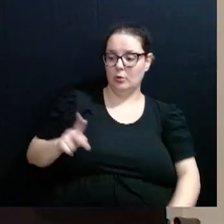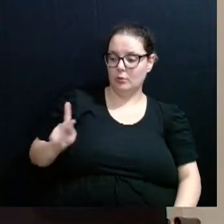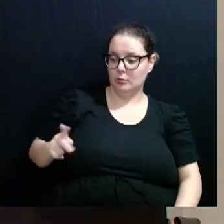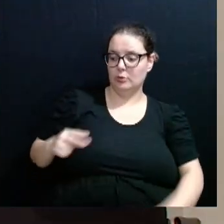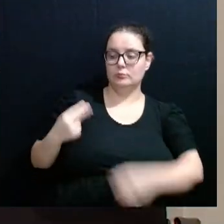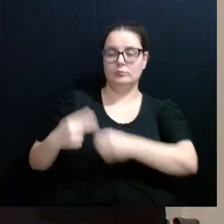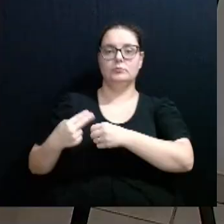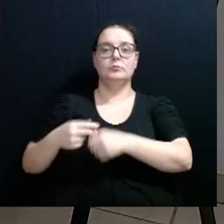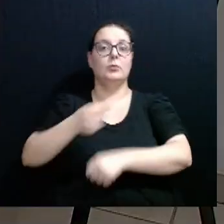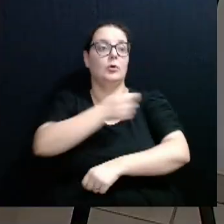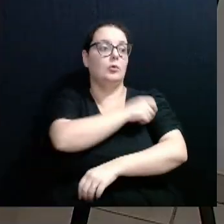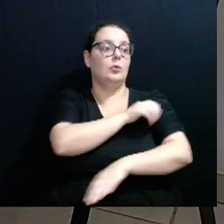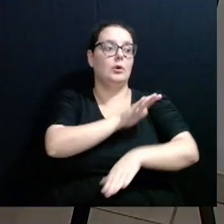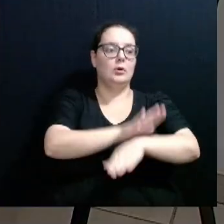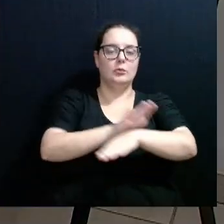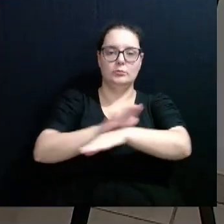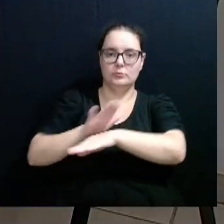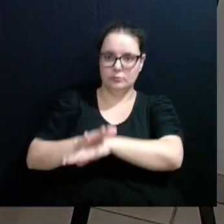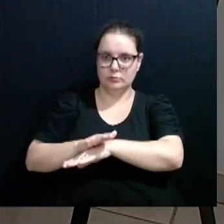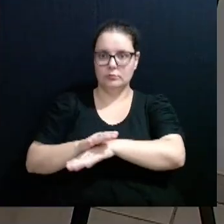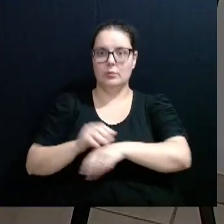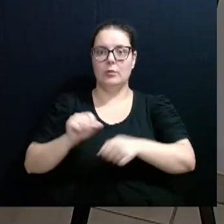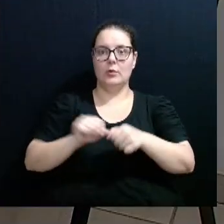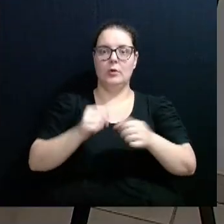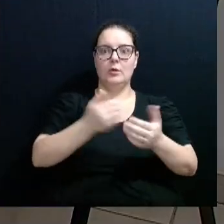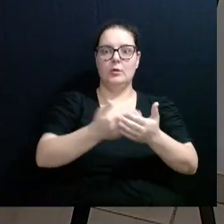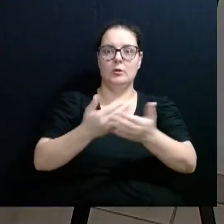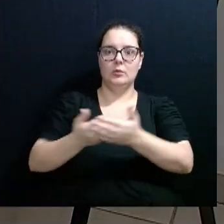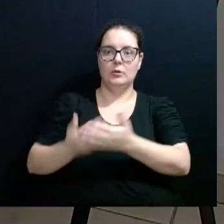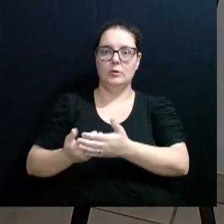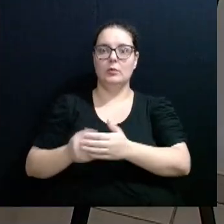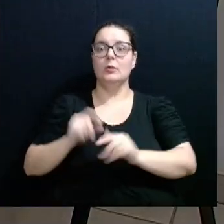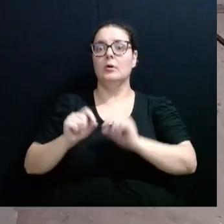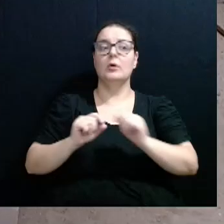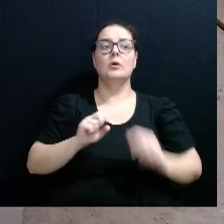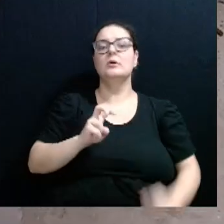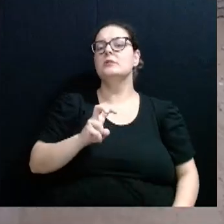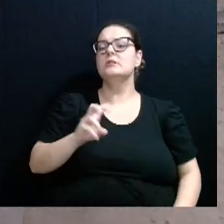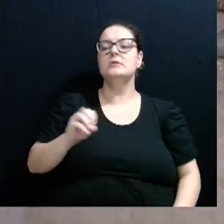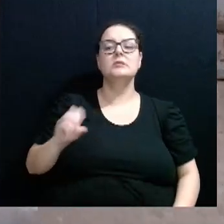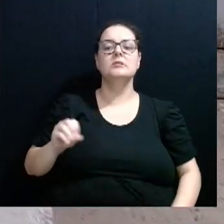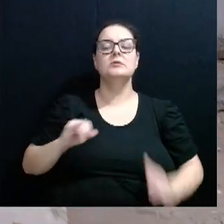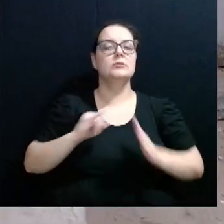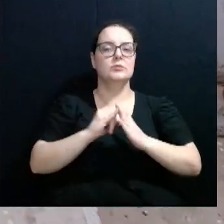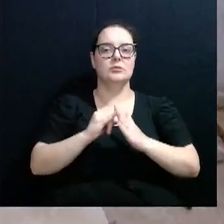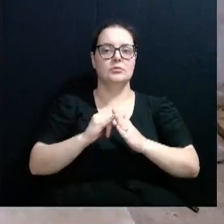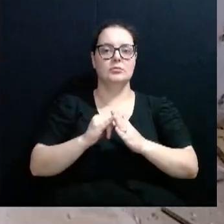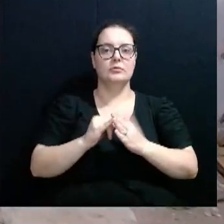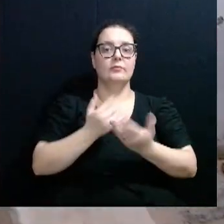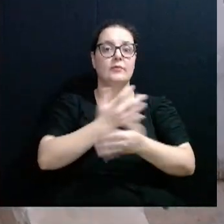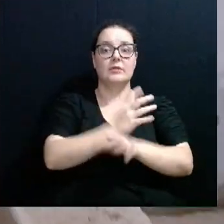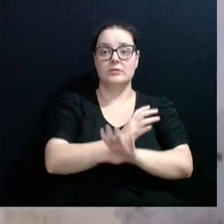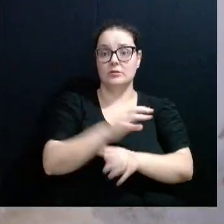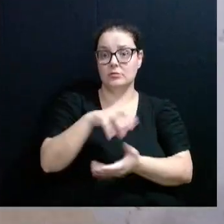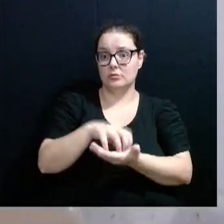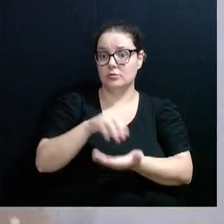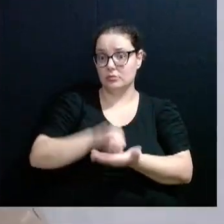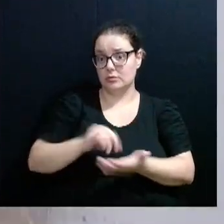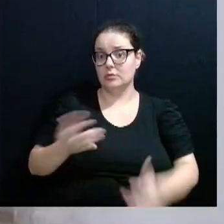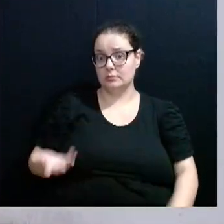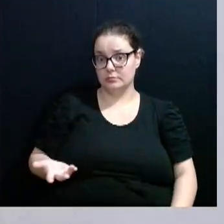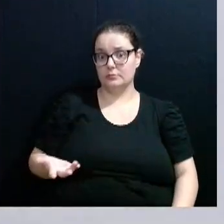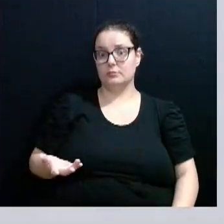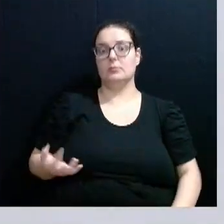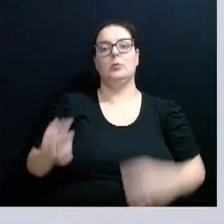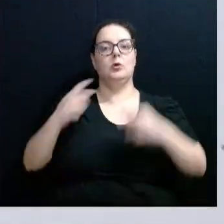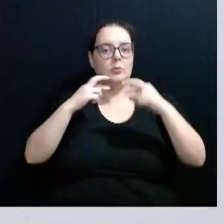estudo. Quais são esses 500 imóveis desocupados no centro? Então, primeira vez esse levantamento. Segunda